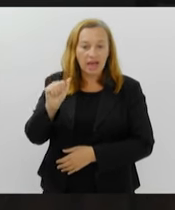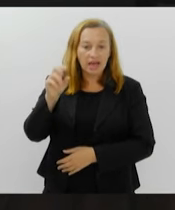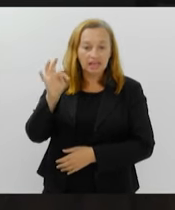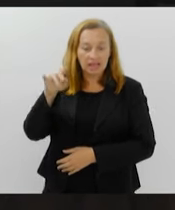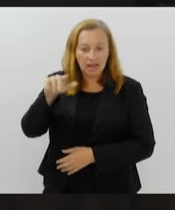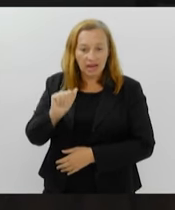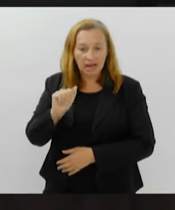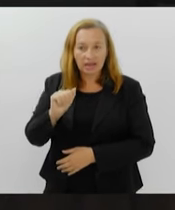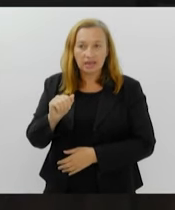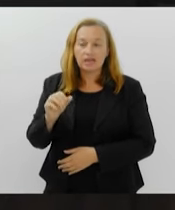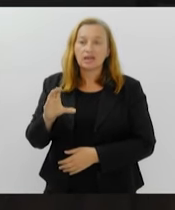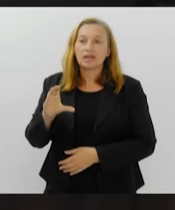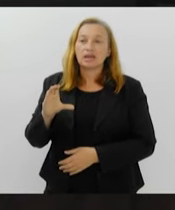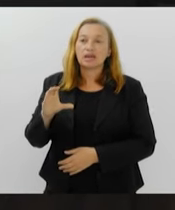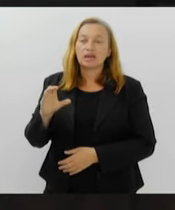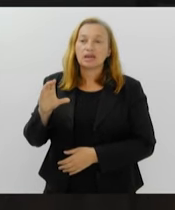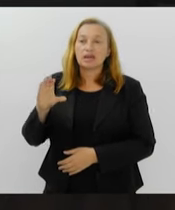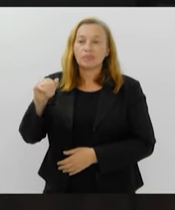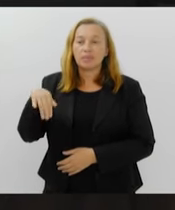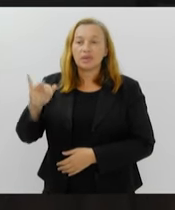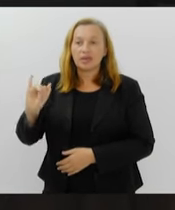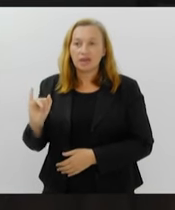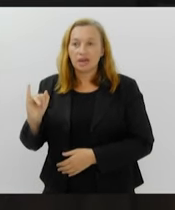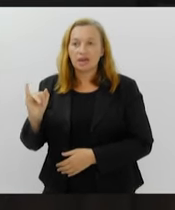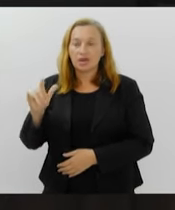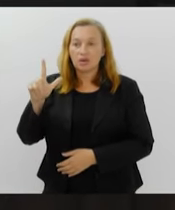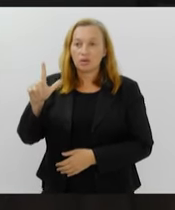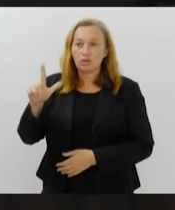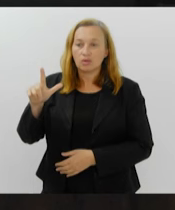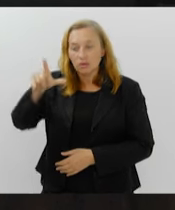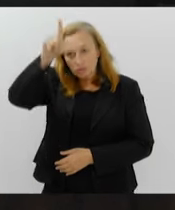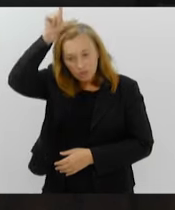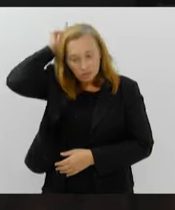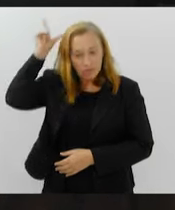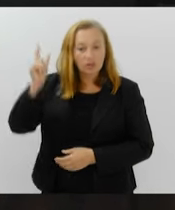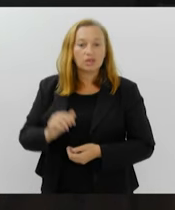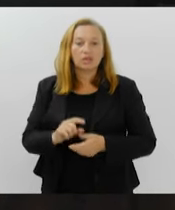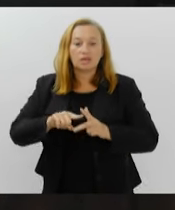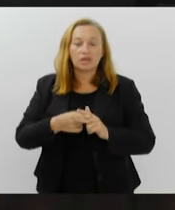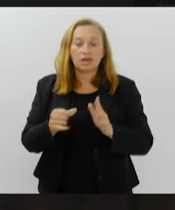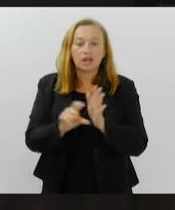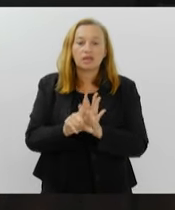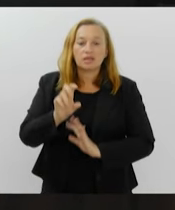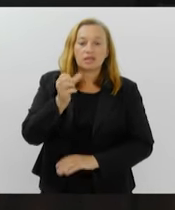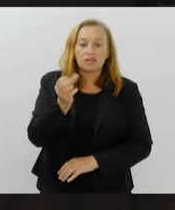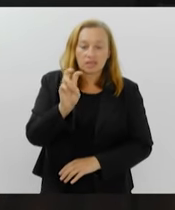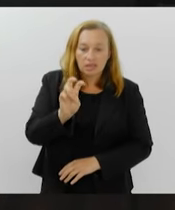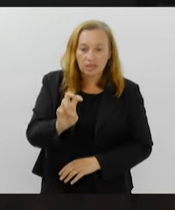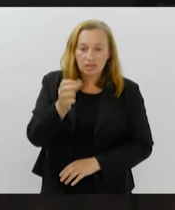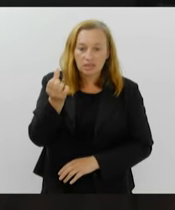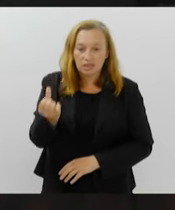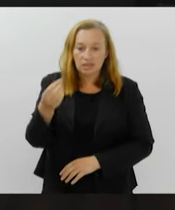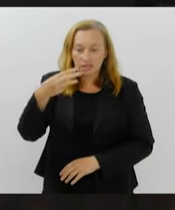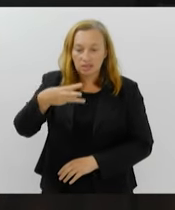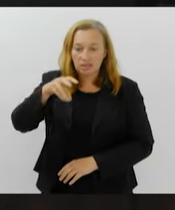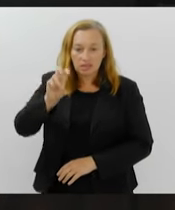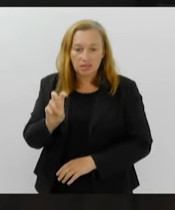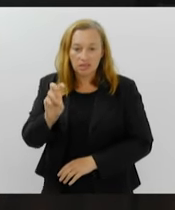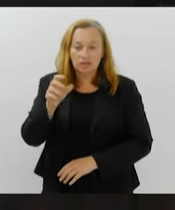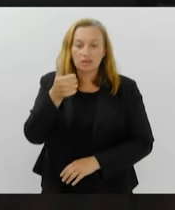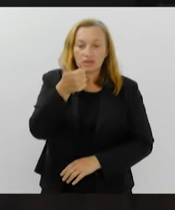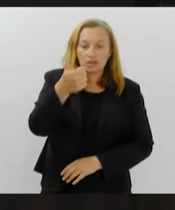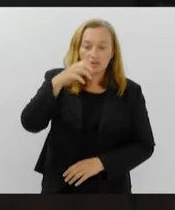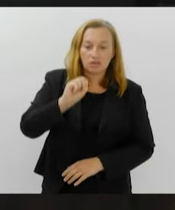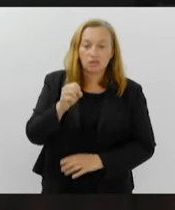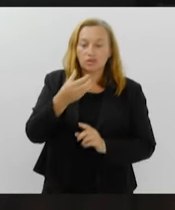Carlos min luí Paulo e Márcio canela que altera a lei número 6635 18 de dezembro de